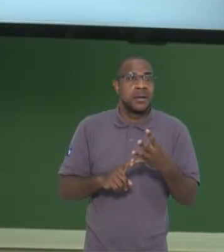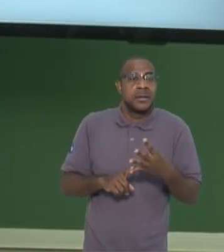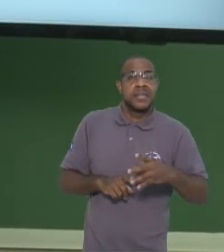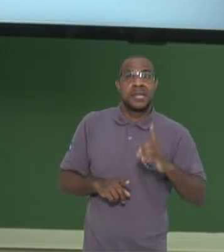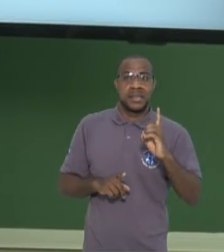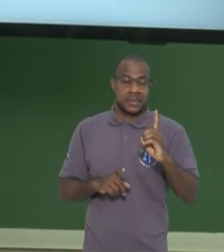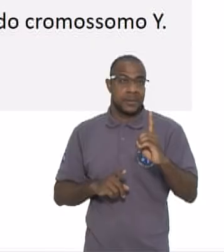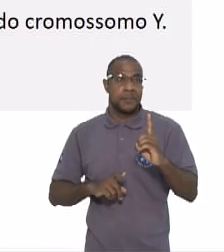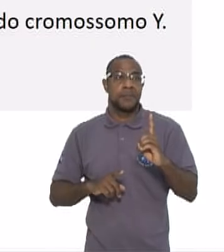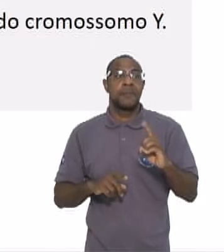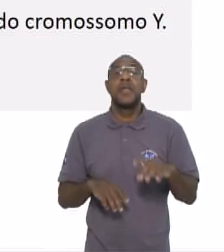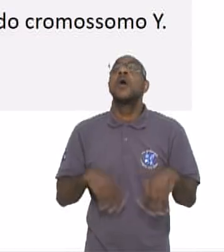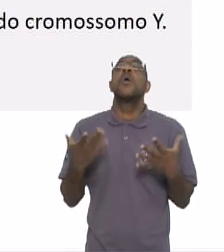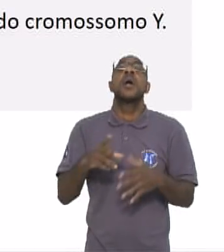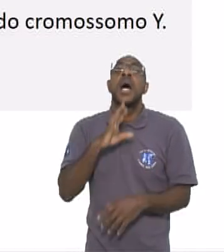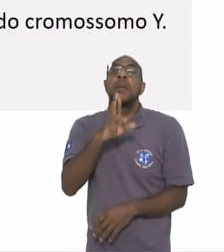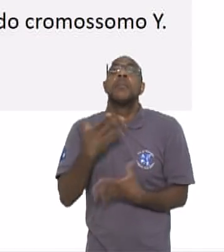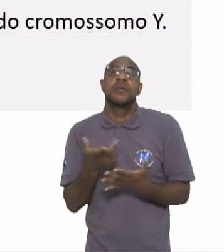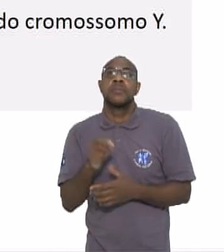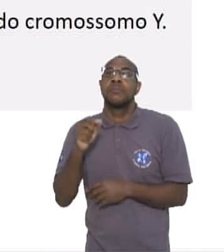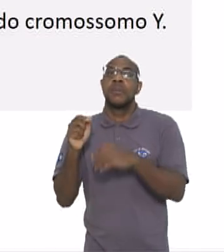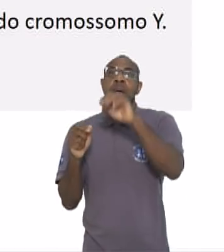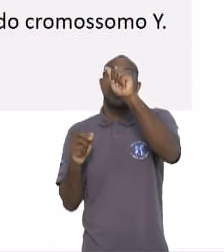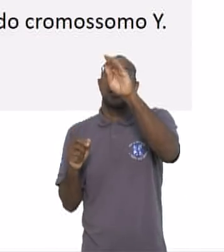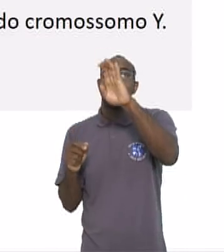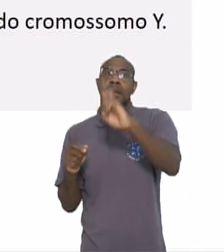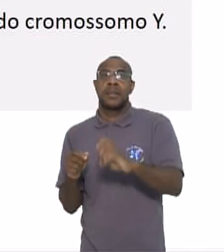cromossomo Y. Qual que é a resposta correta?